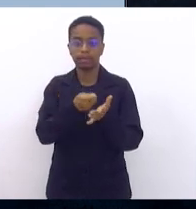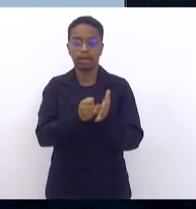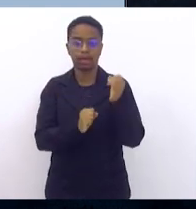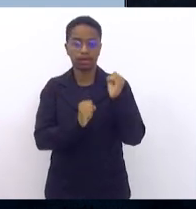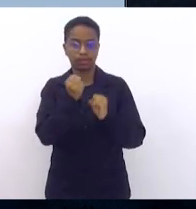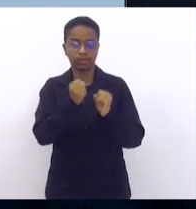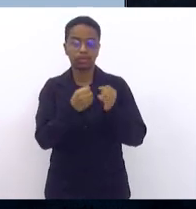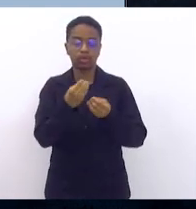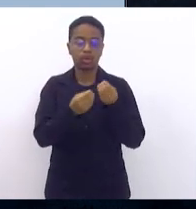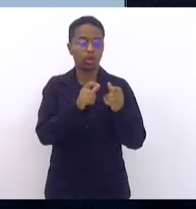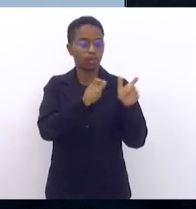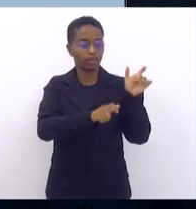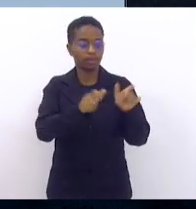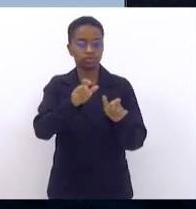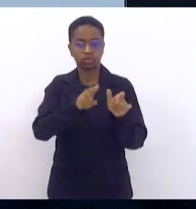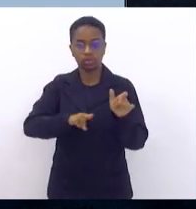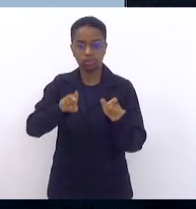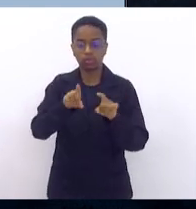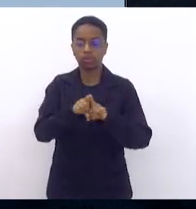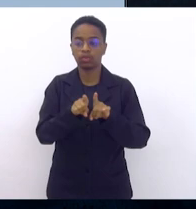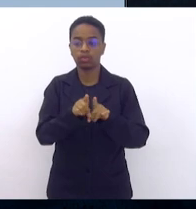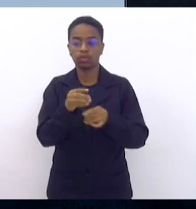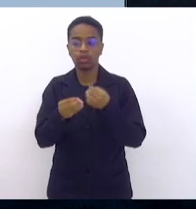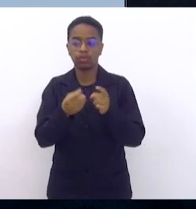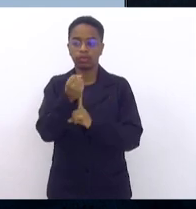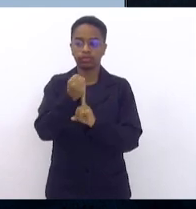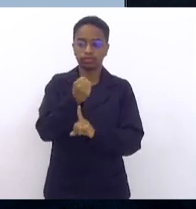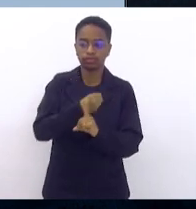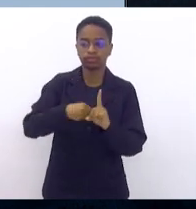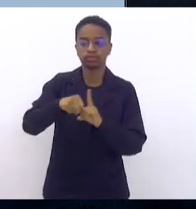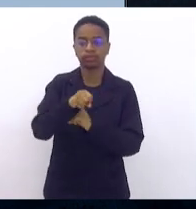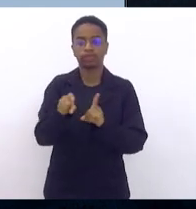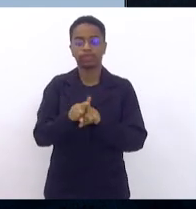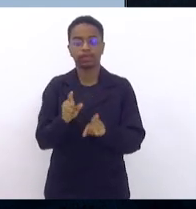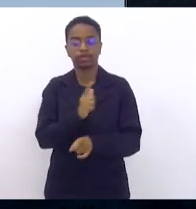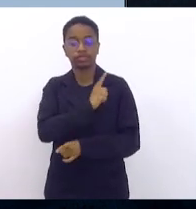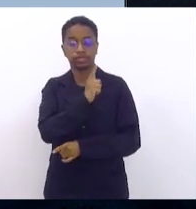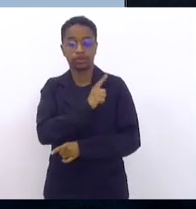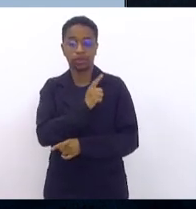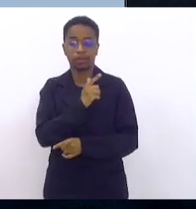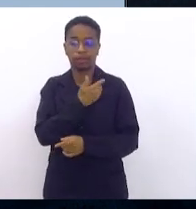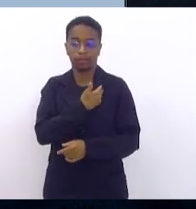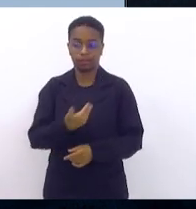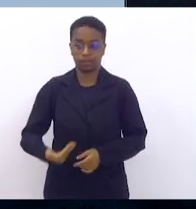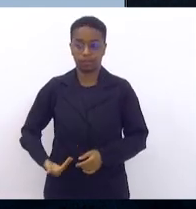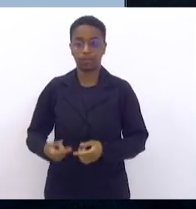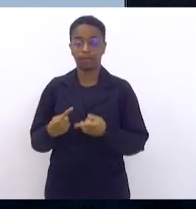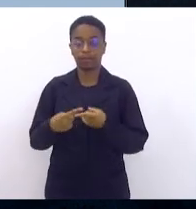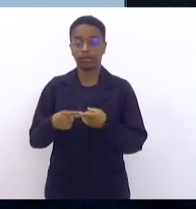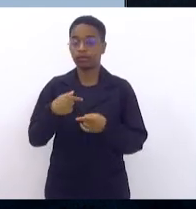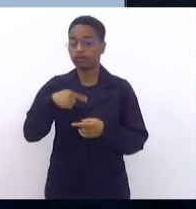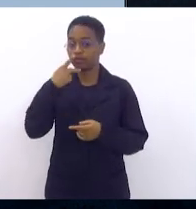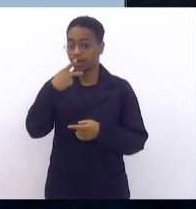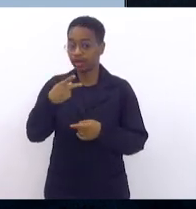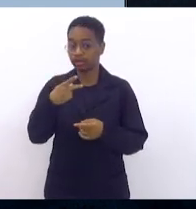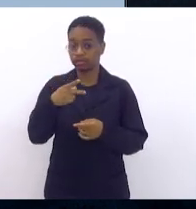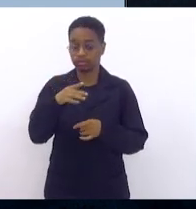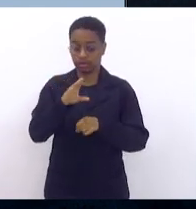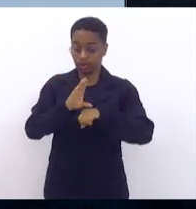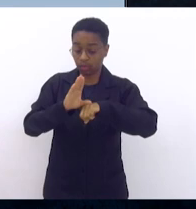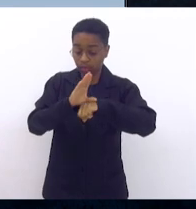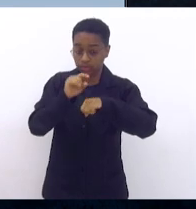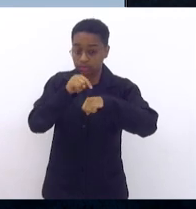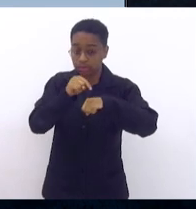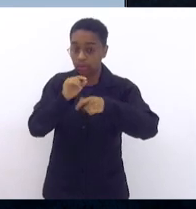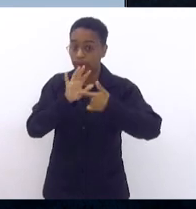consumidor a sociedade né A gestão pública que eu volto a dizer constitucionalmente a